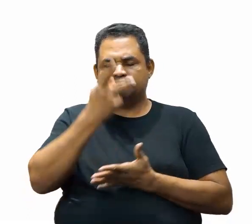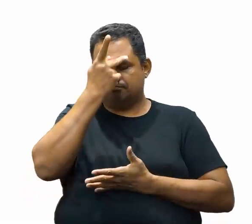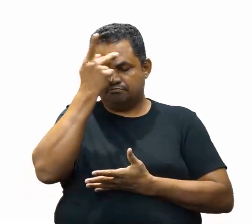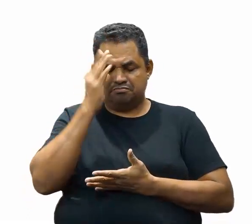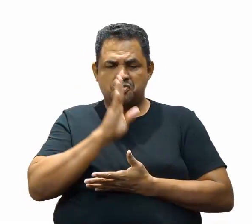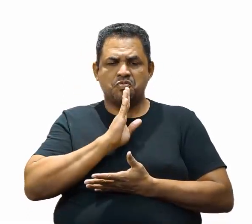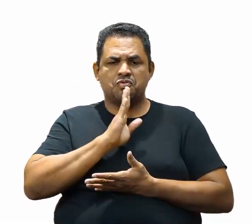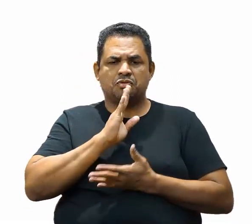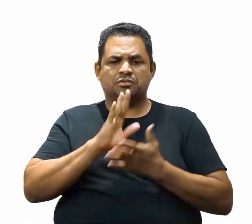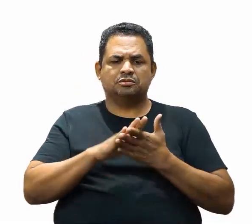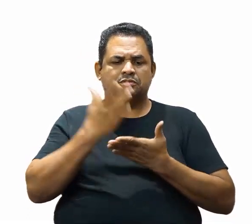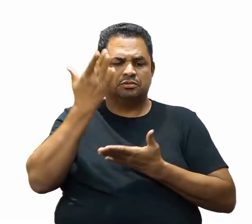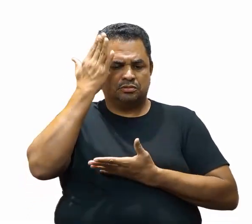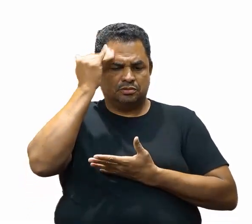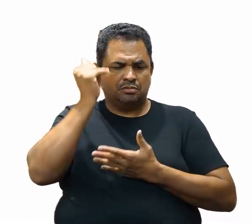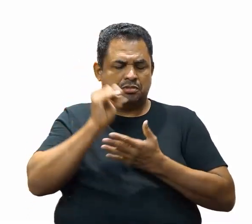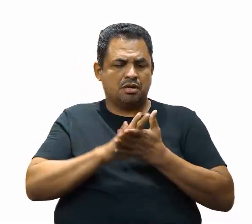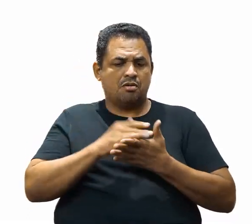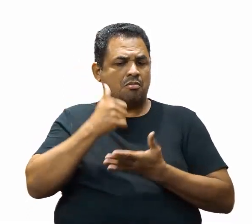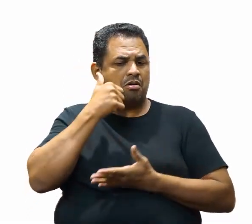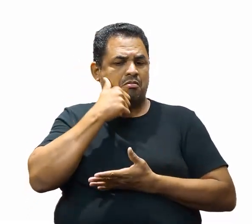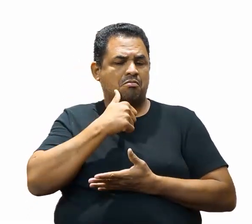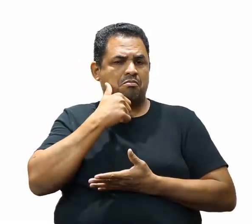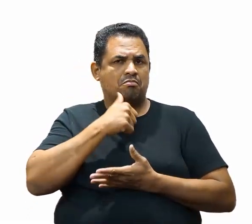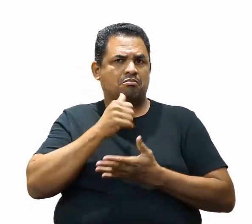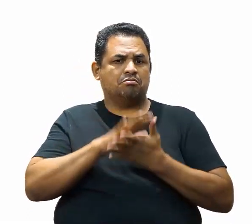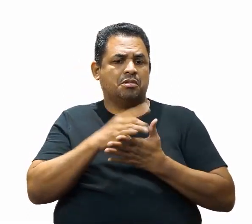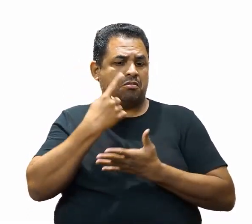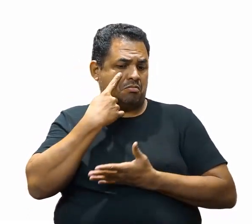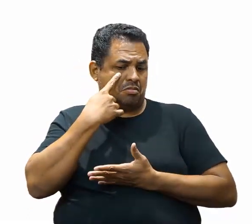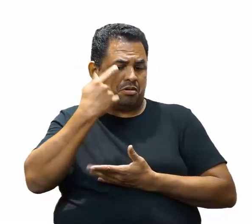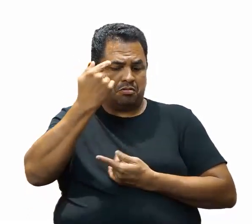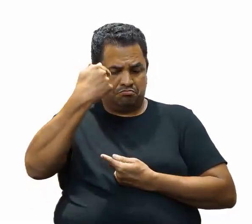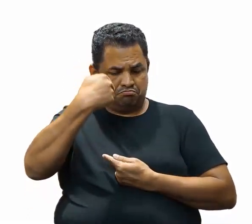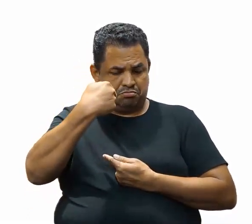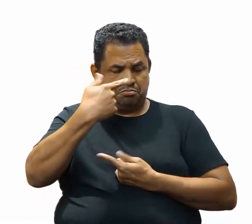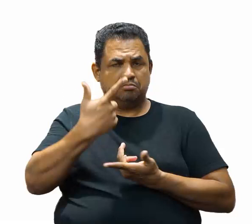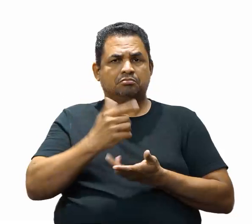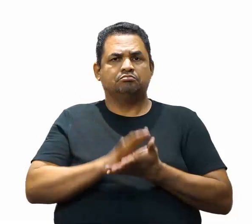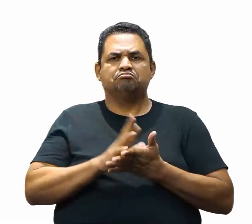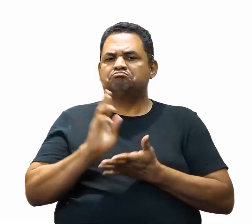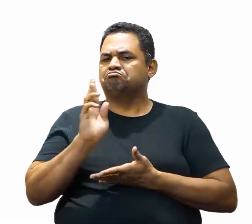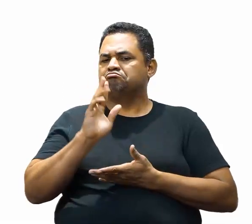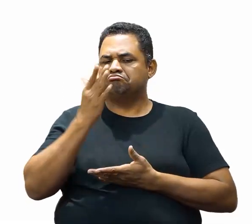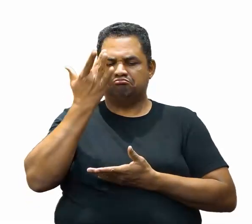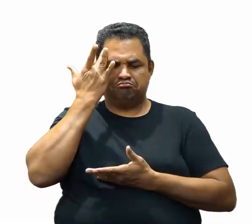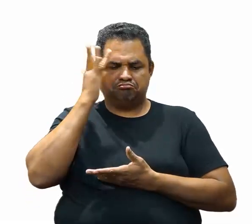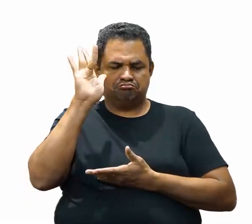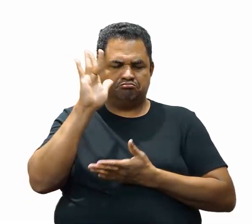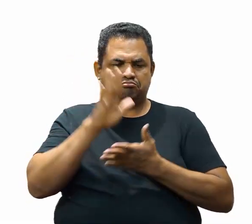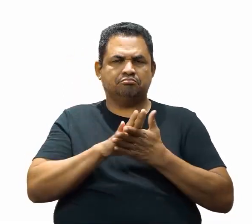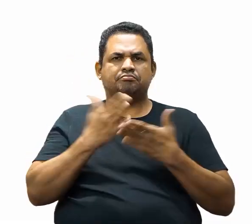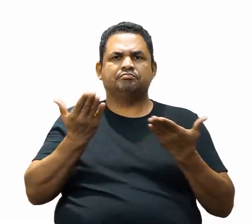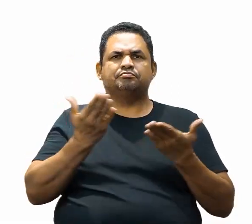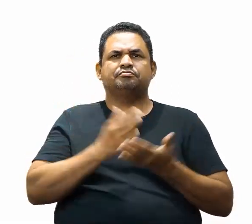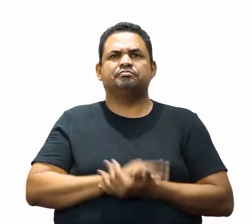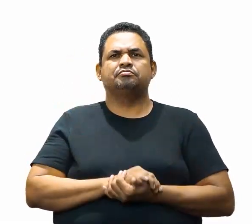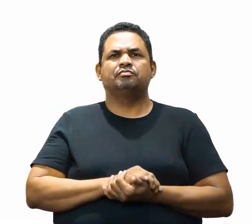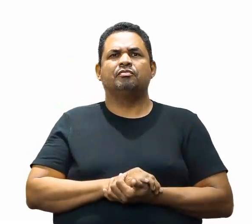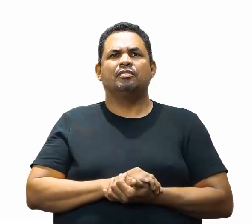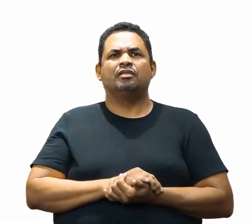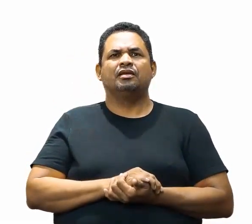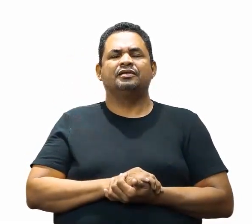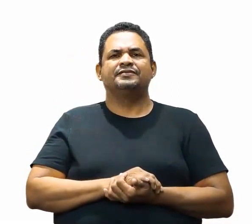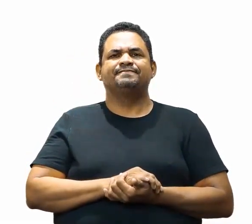só sabe que é uma mulher. Então, tem uma mulher me olhando. Não sei quem é, não sei o nome. Ela é indefinida